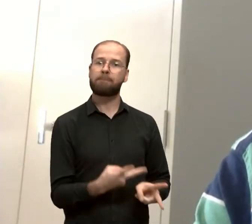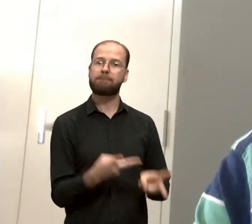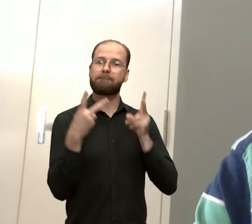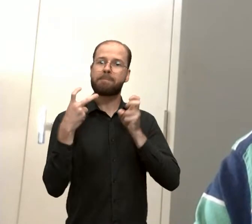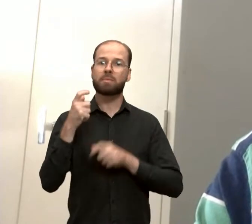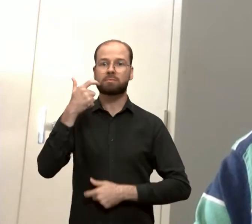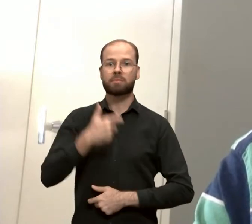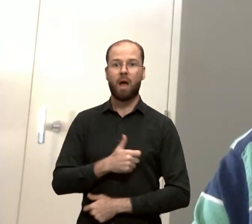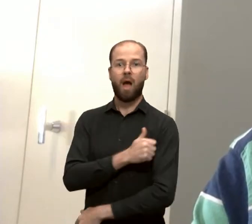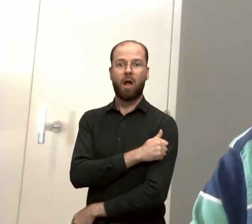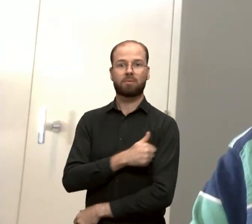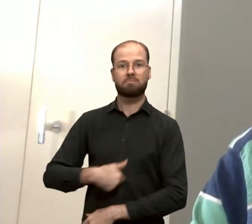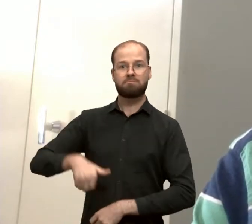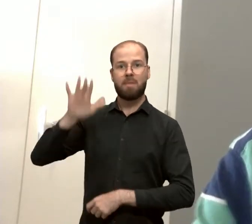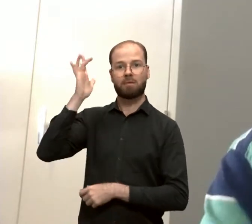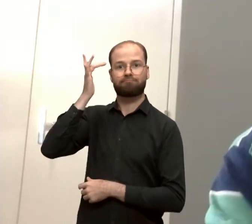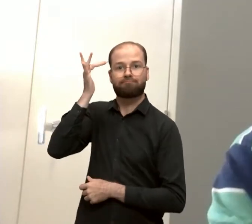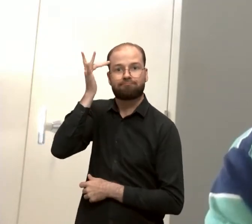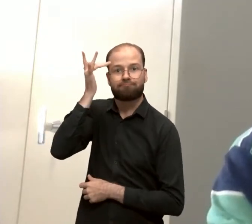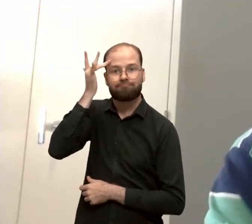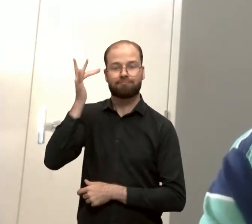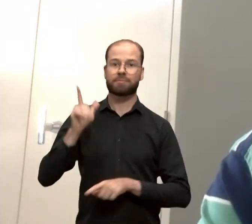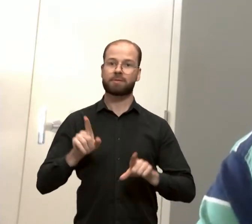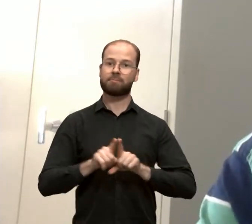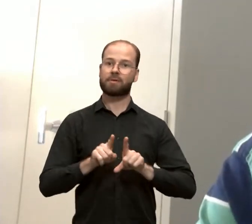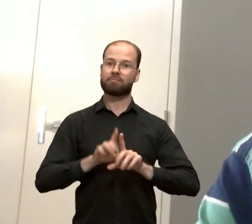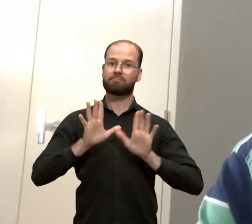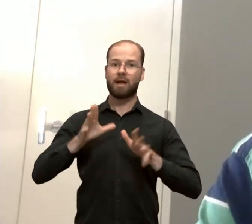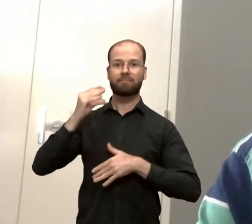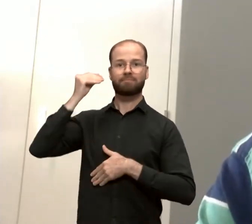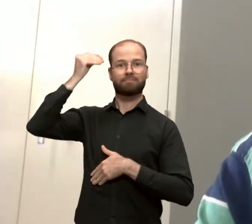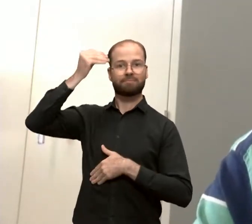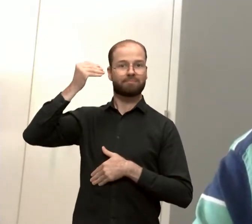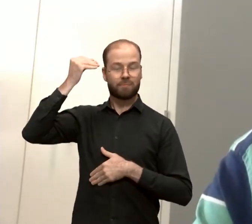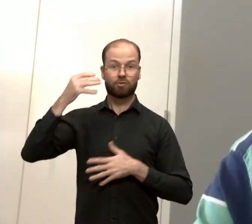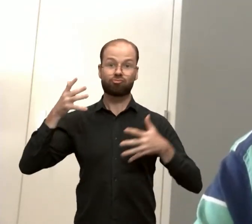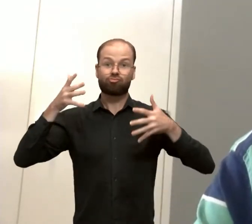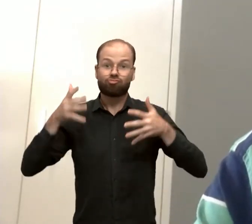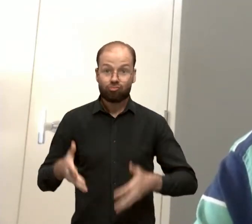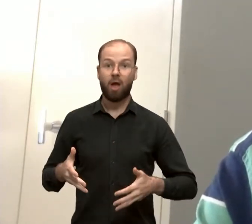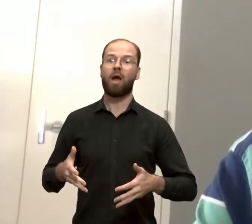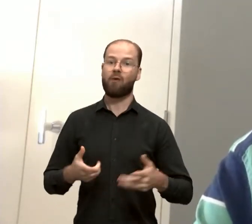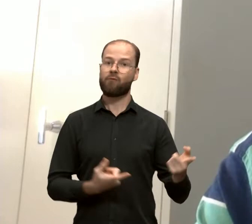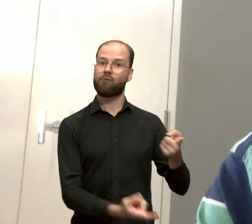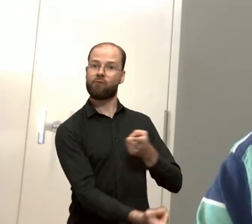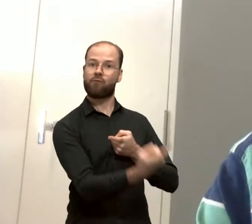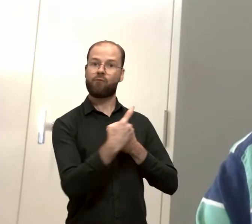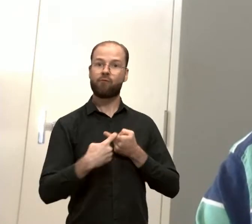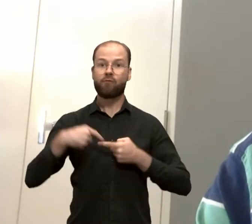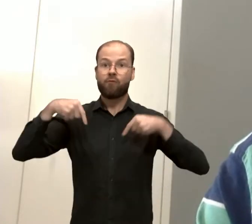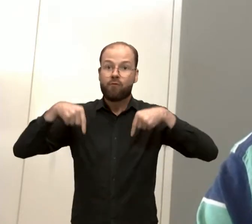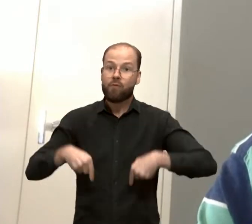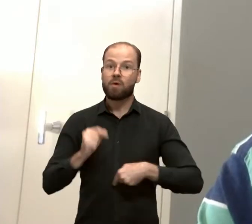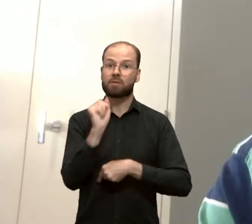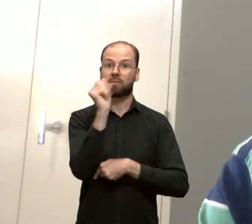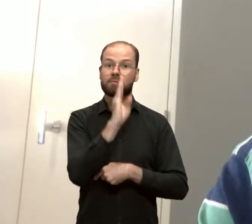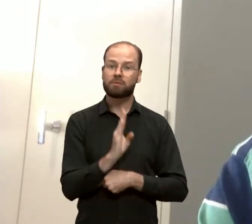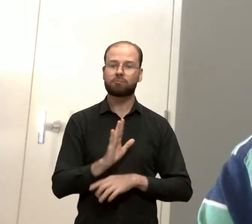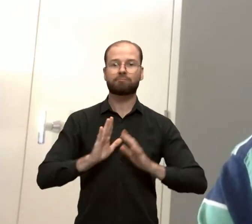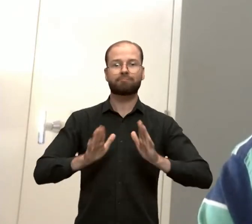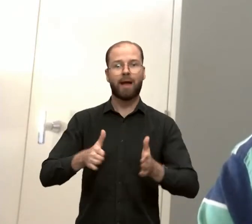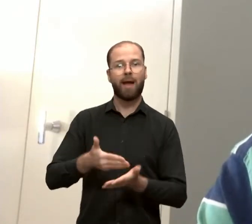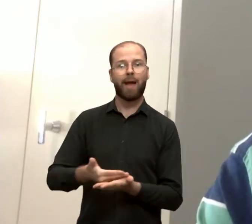mais maduros, eles chegam aqui, depois do intercâmbio, também com uma